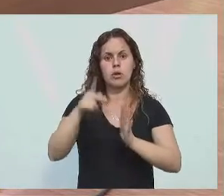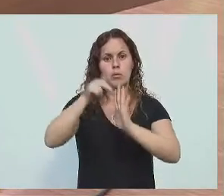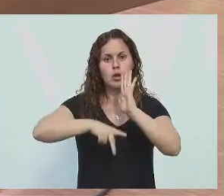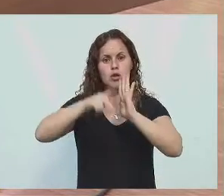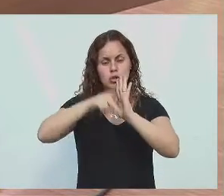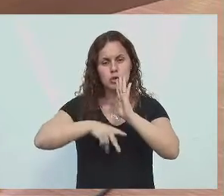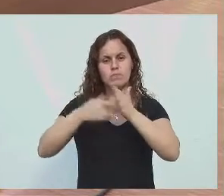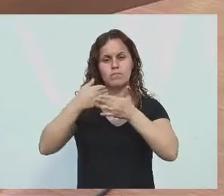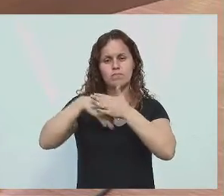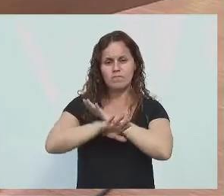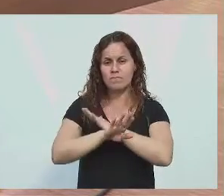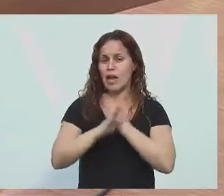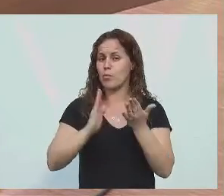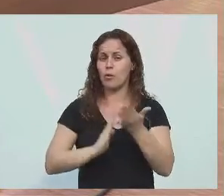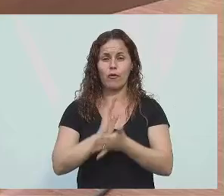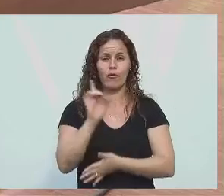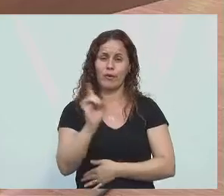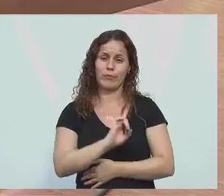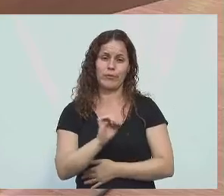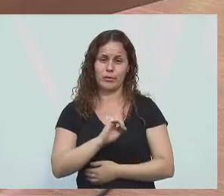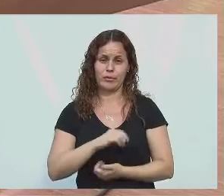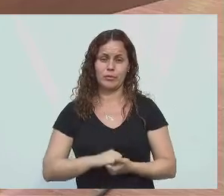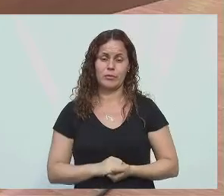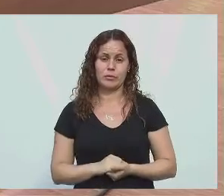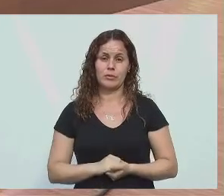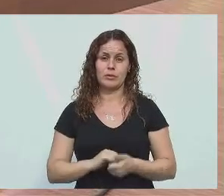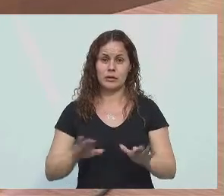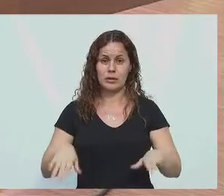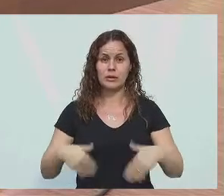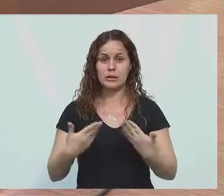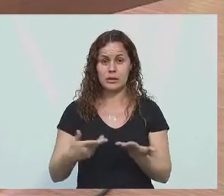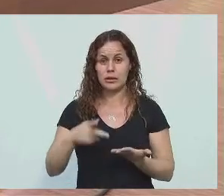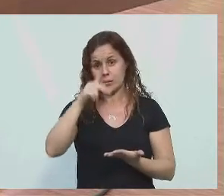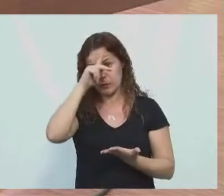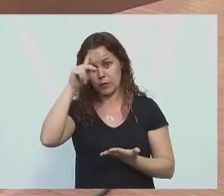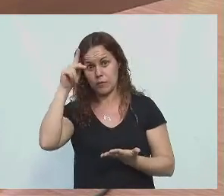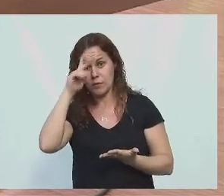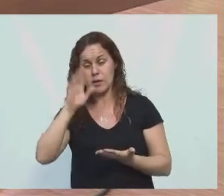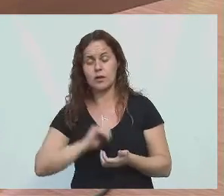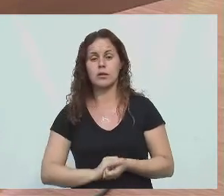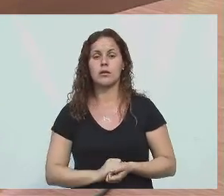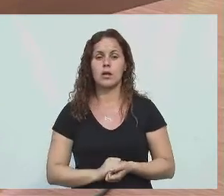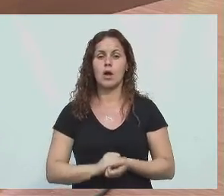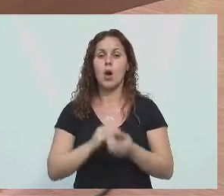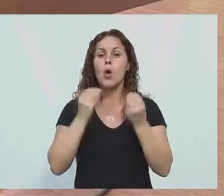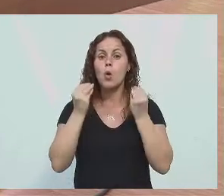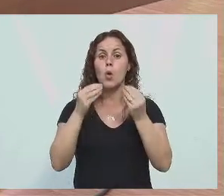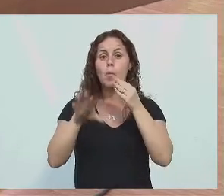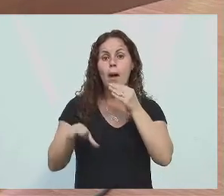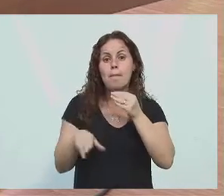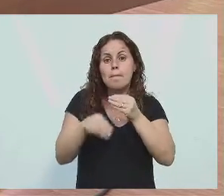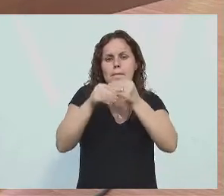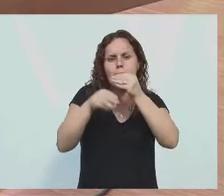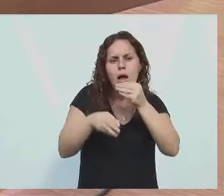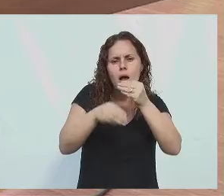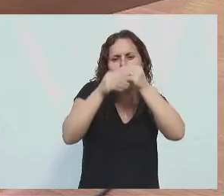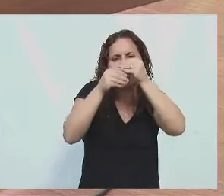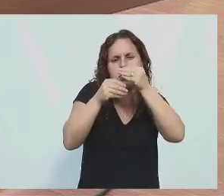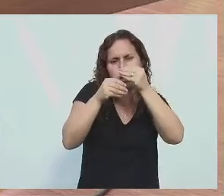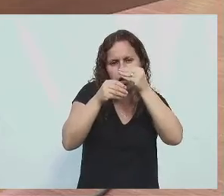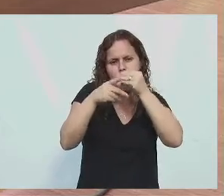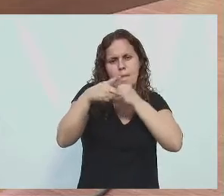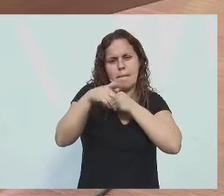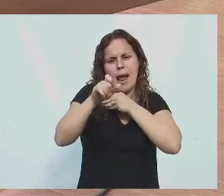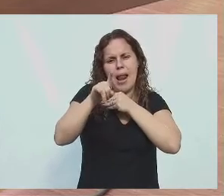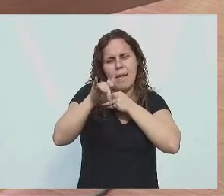sabíamos que ele não seria aprovado. Assim, vocês não vão ficar na mão do prefeito. É como se fosse uma emenda parlamentar, seria uma emenda